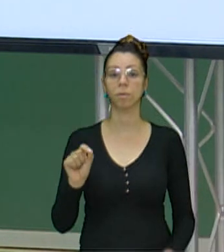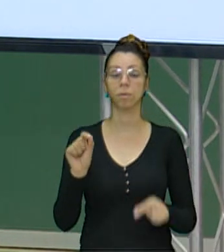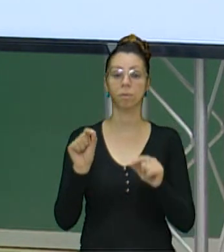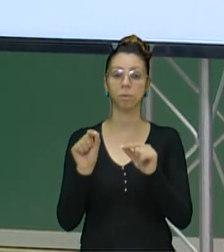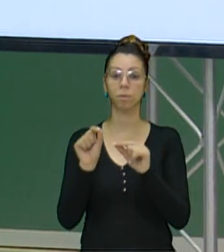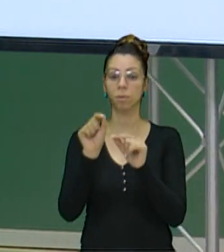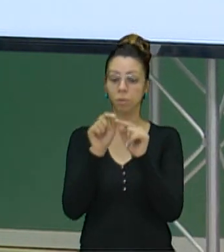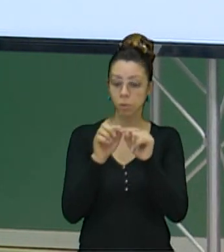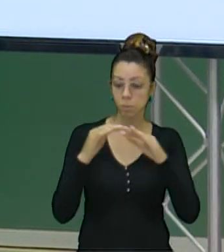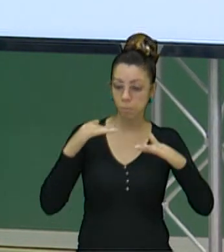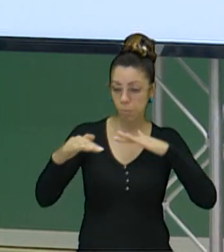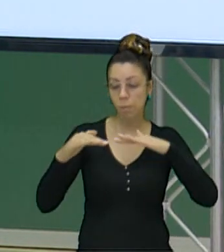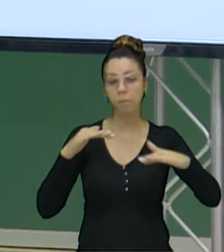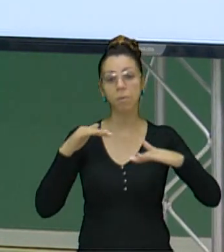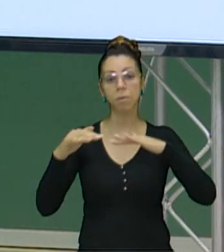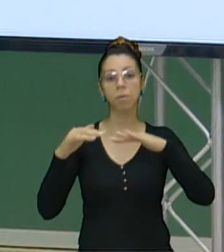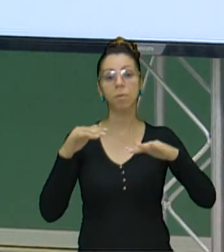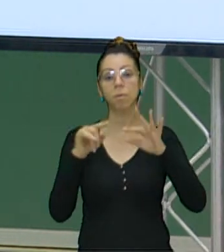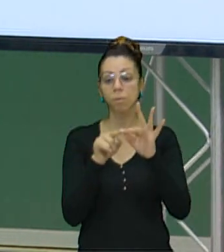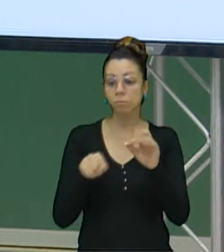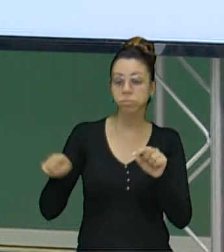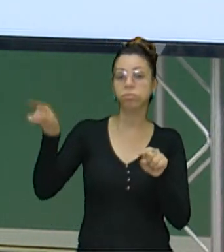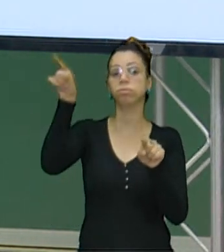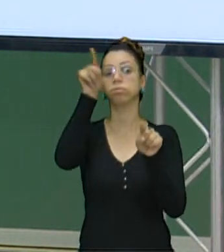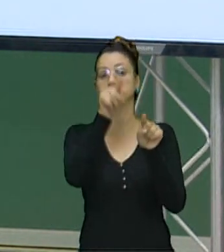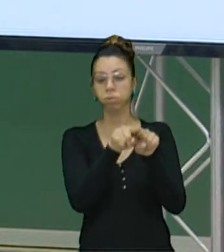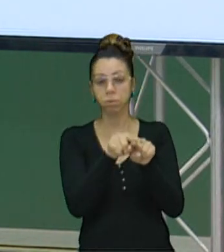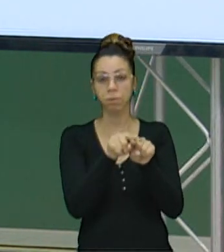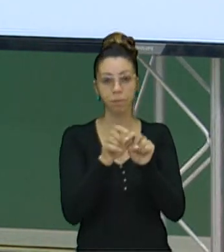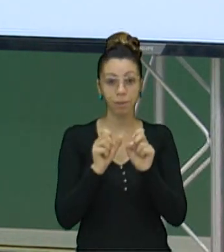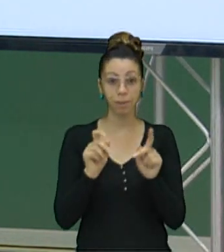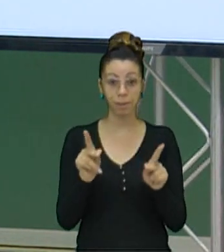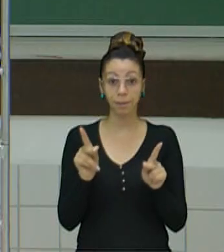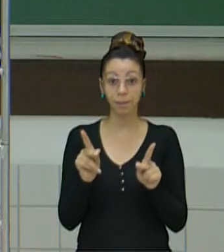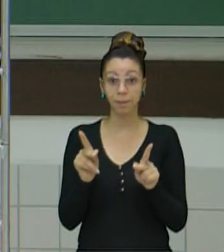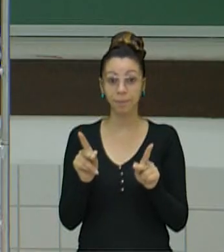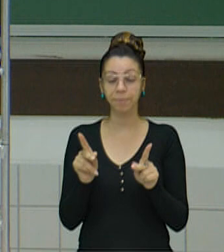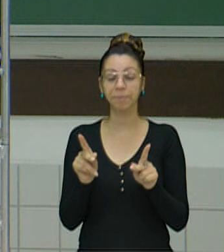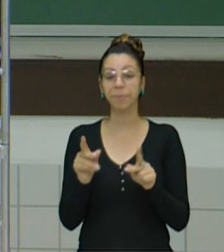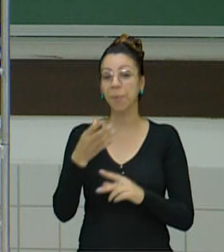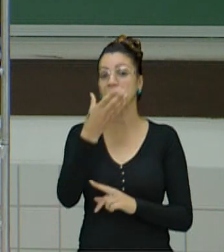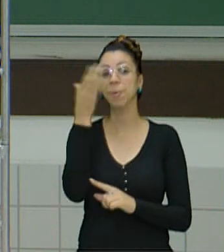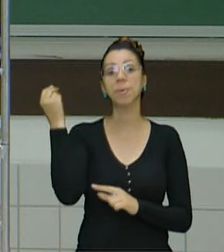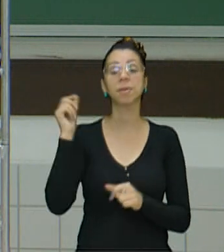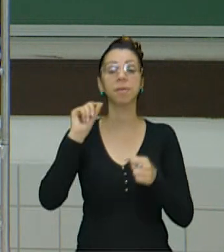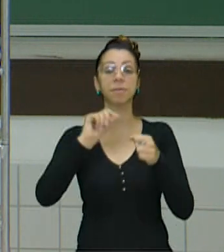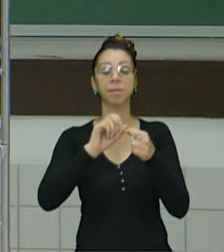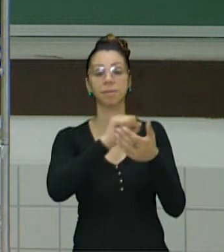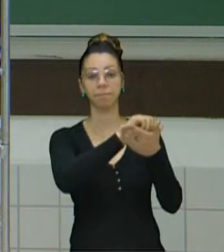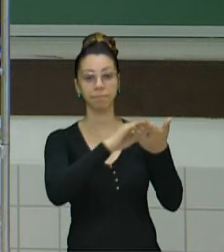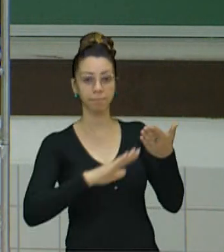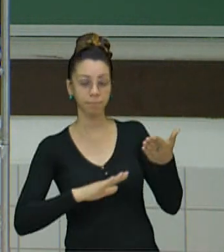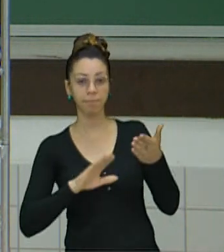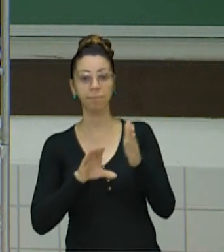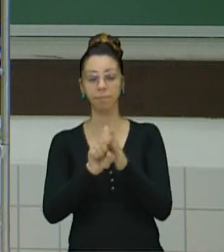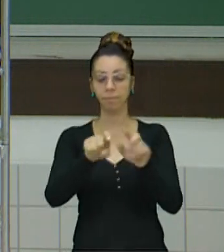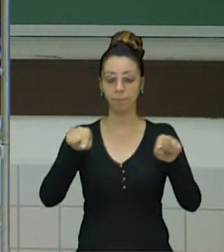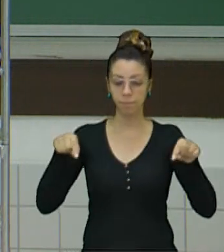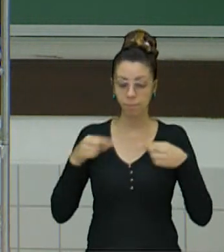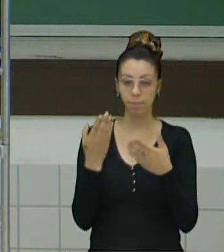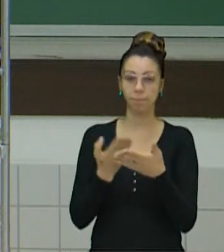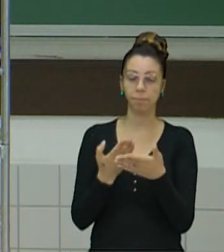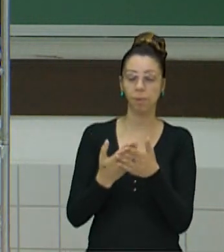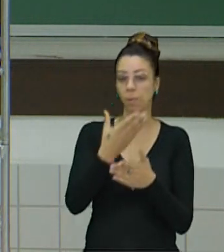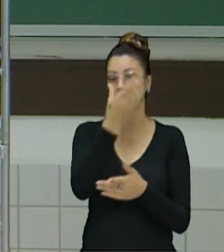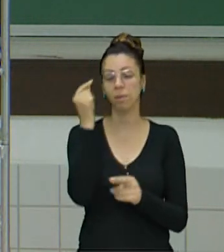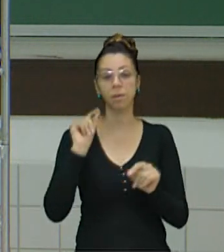parte de movimentos, né? Movimentos circulares aí. Beleza, gente? Não esqueça de fazer suas atividades no Classroom, não esqueça de